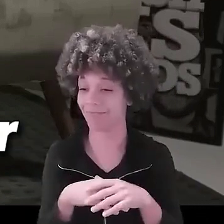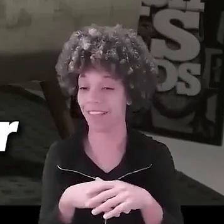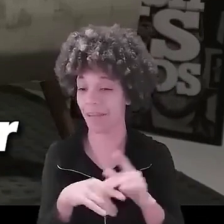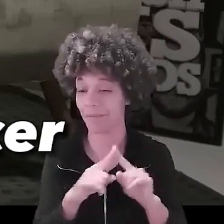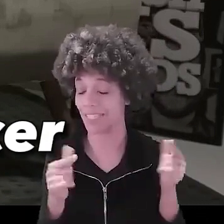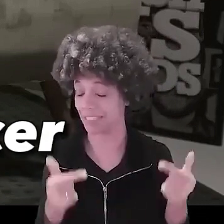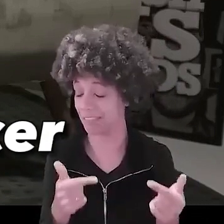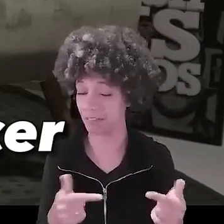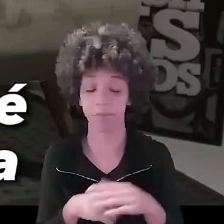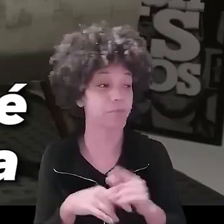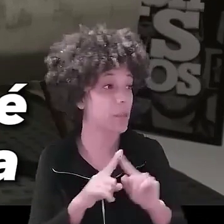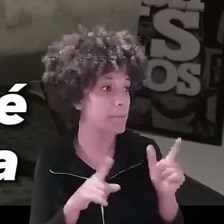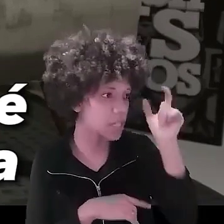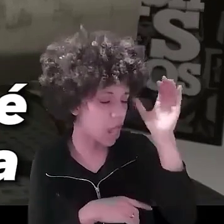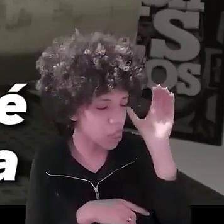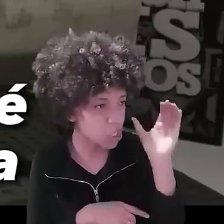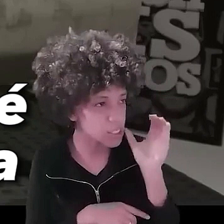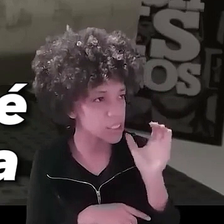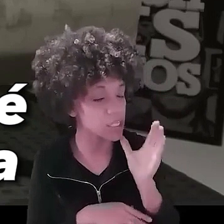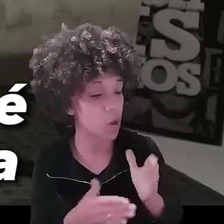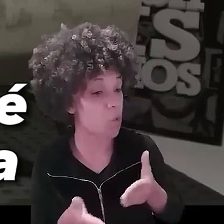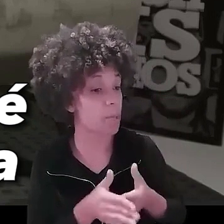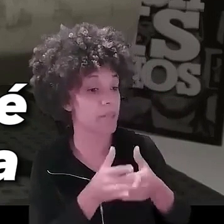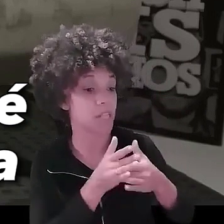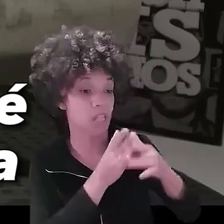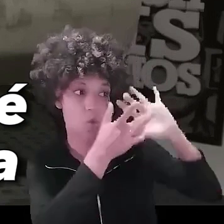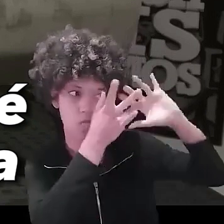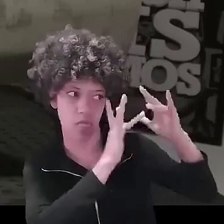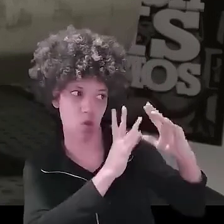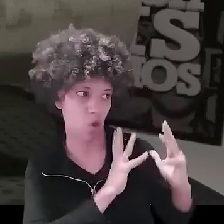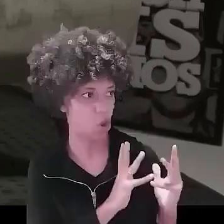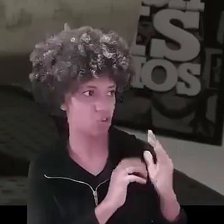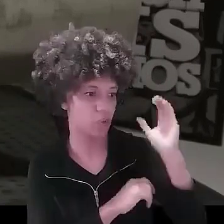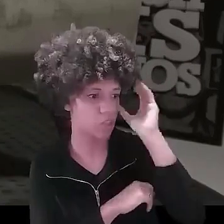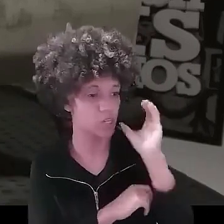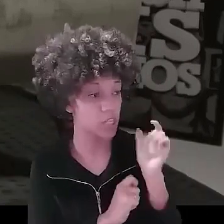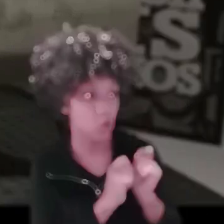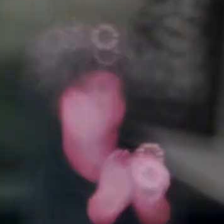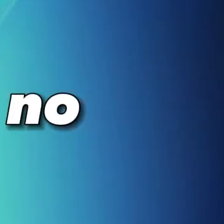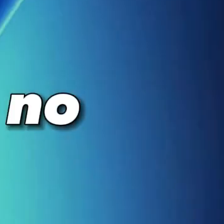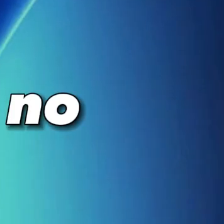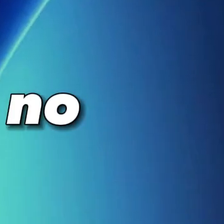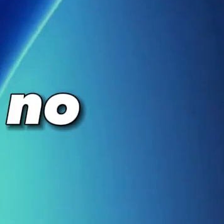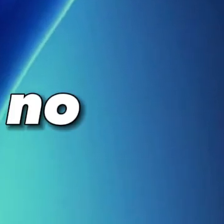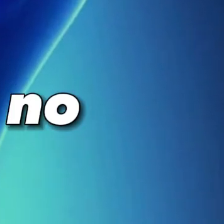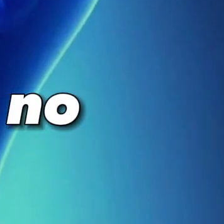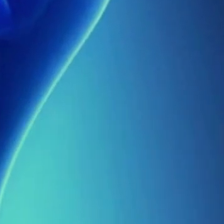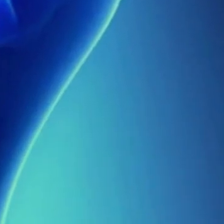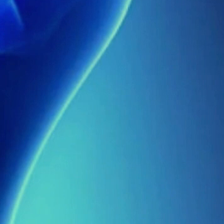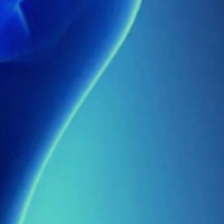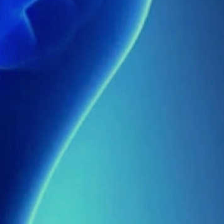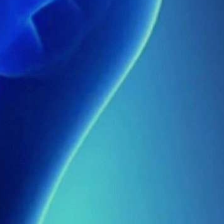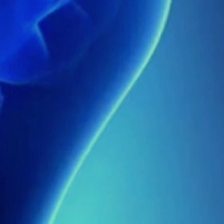mas eles vão entender, porque vocês vão amadurecer. Assim, adolescência, cara, é uma limitação neurológica. Adolescência. Porque você tem uma região no seu